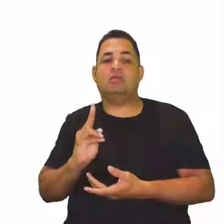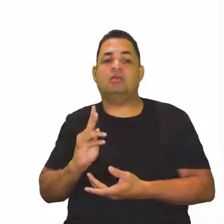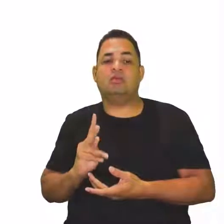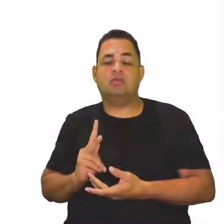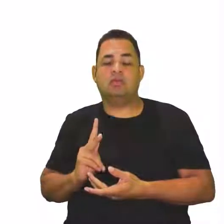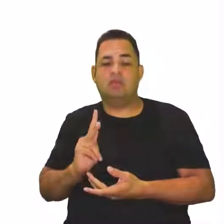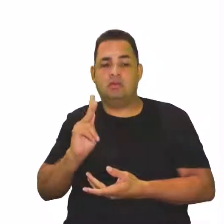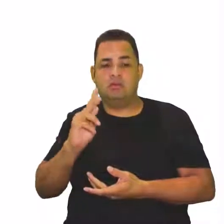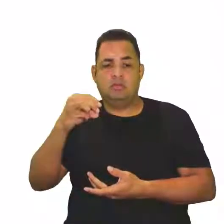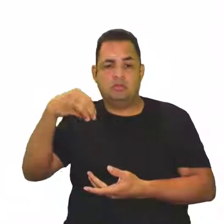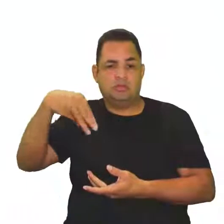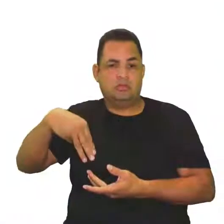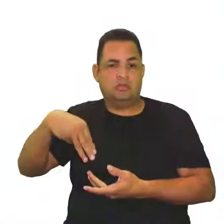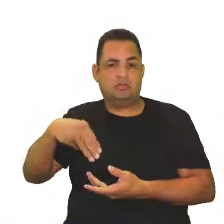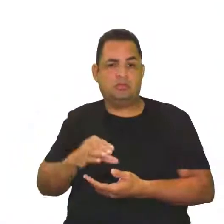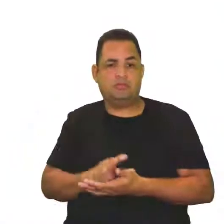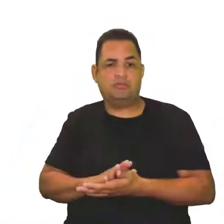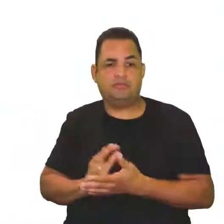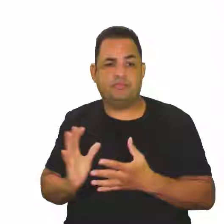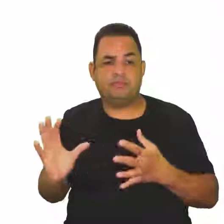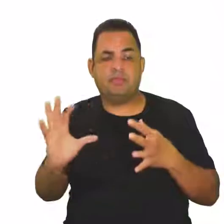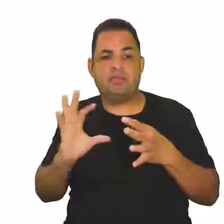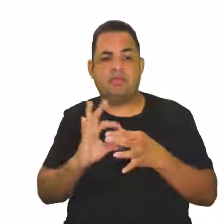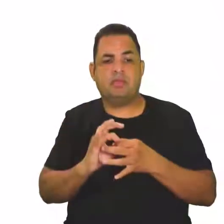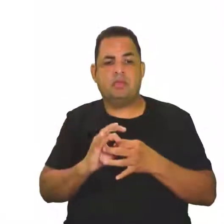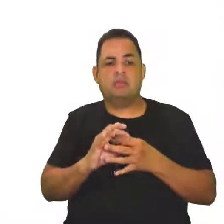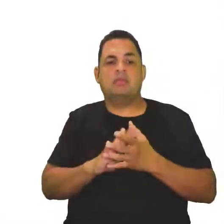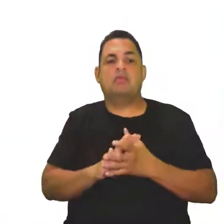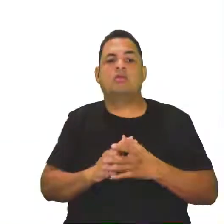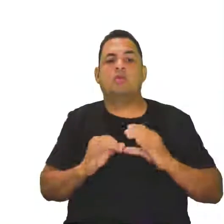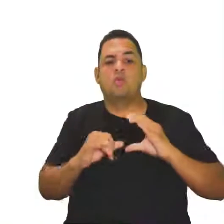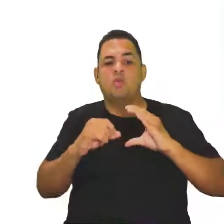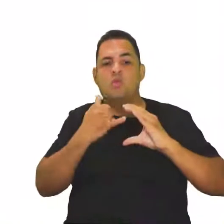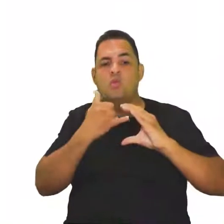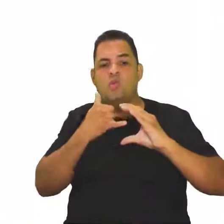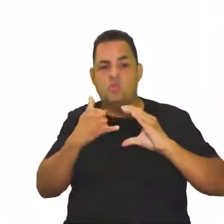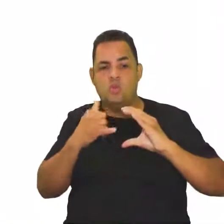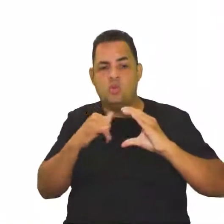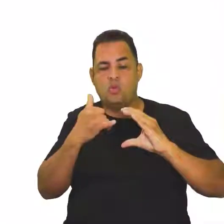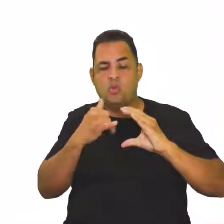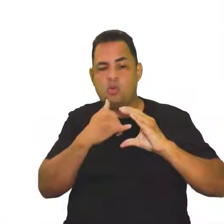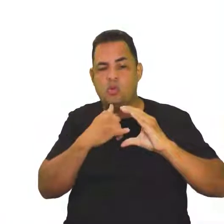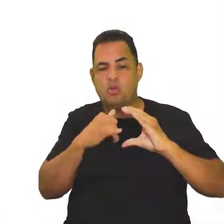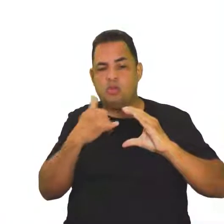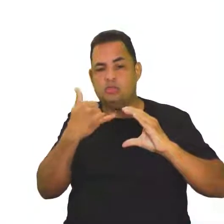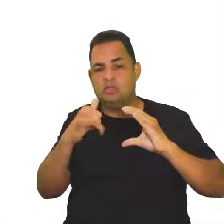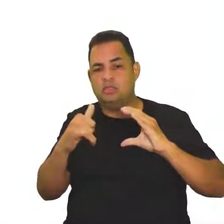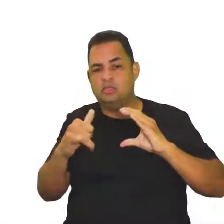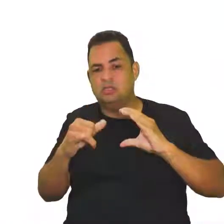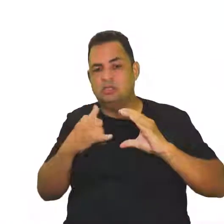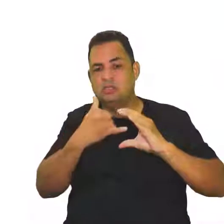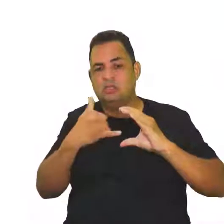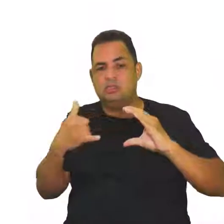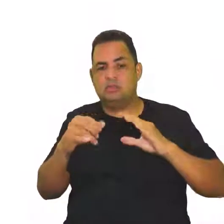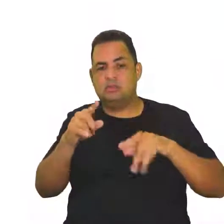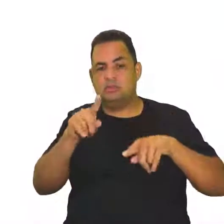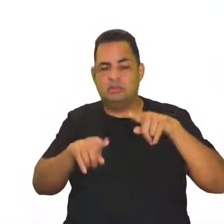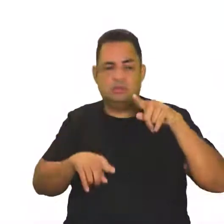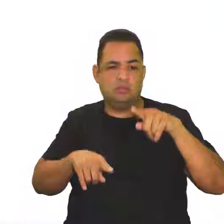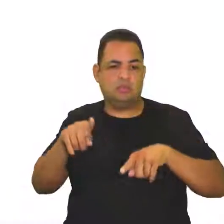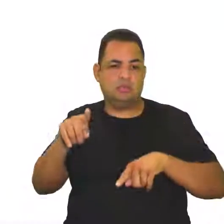segundo. E a ela está associada uma corrente elétrica de intensidade variando